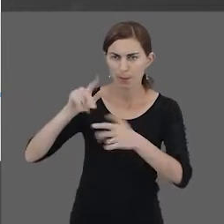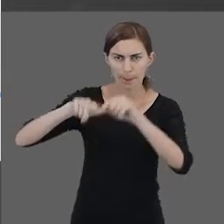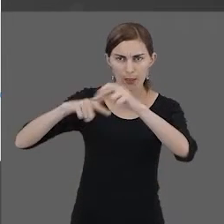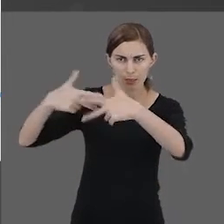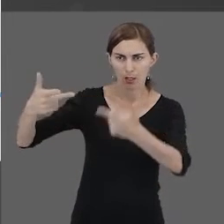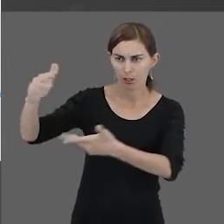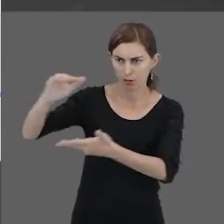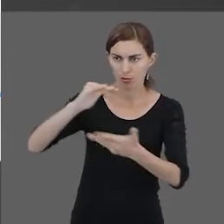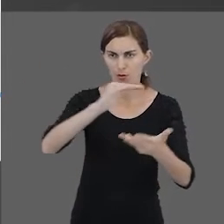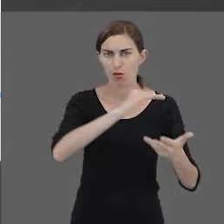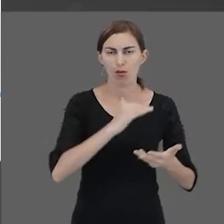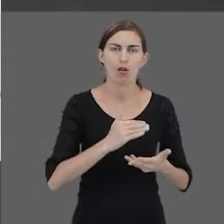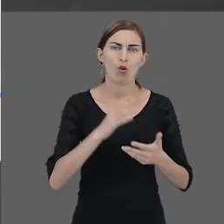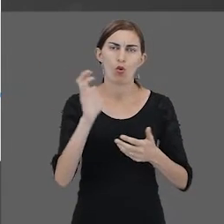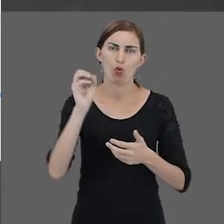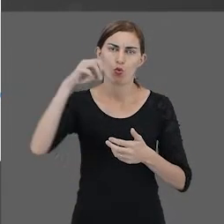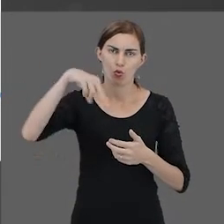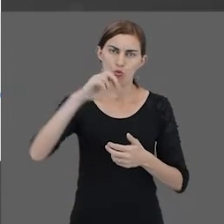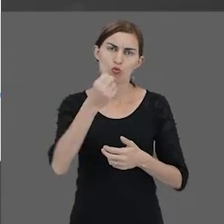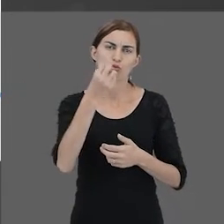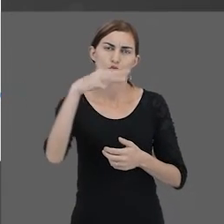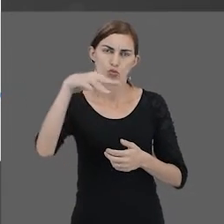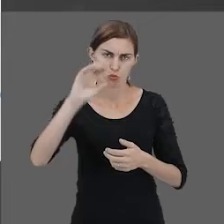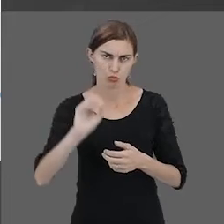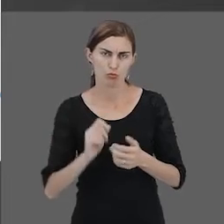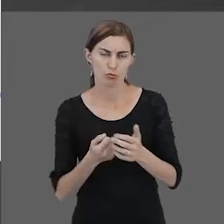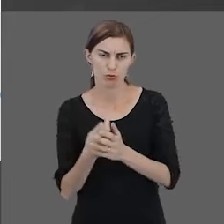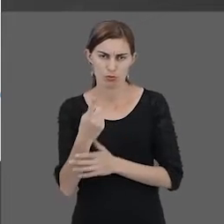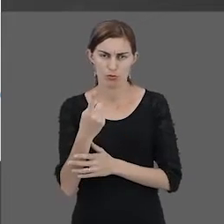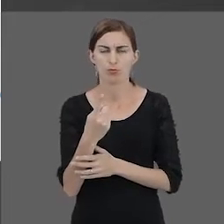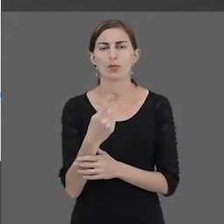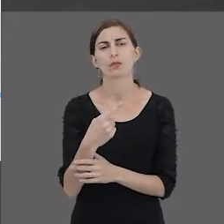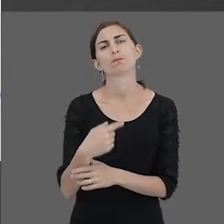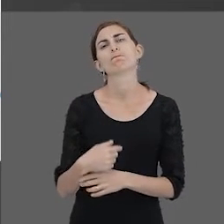no caso de material de consumo, compra de material de consumo,